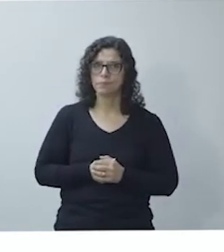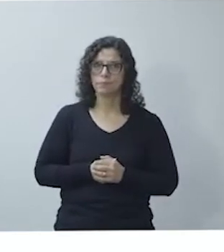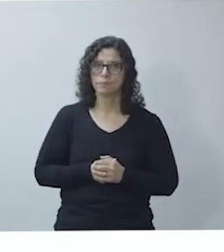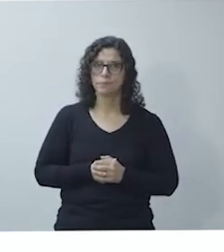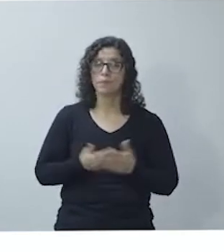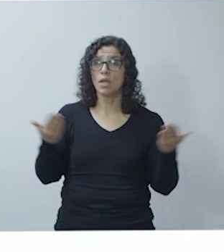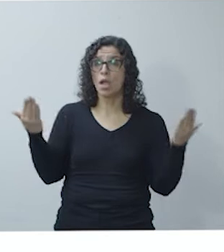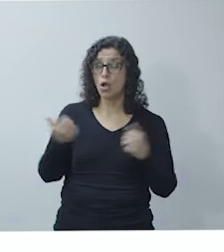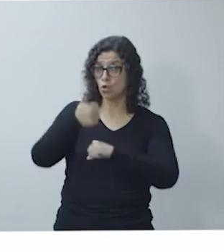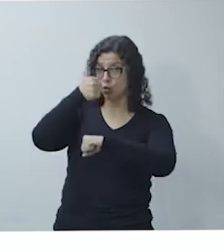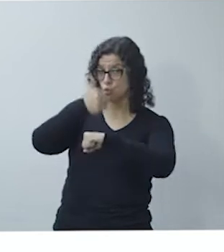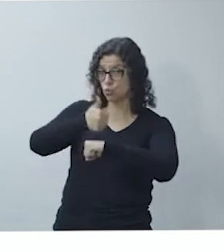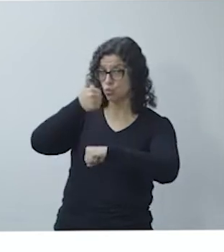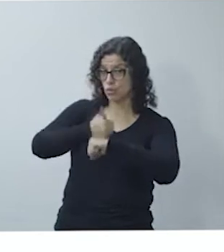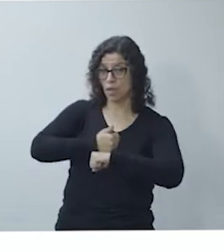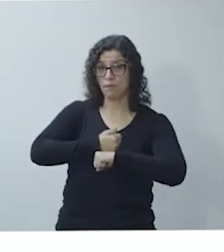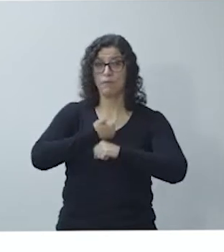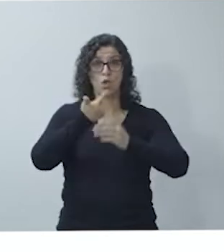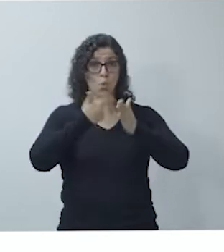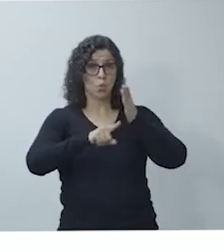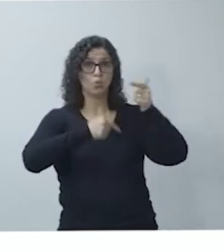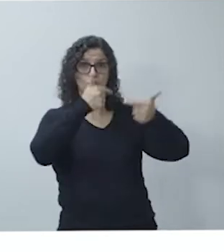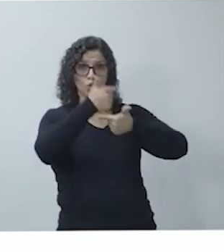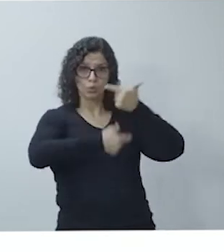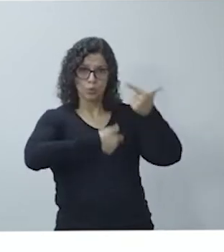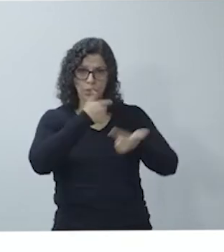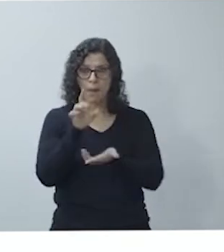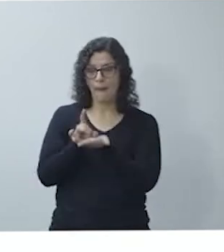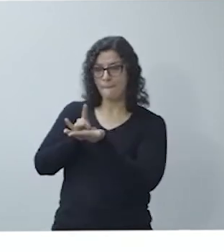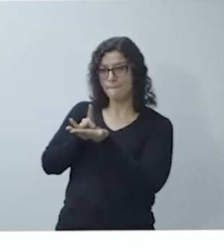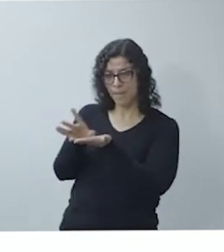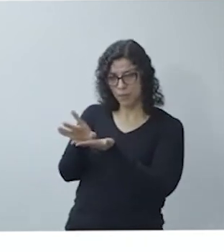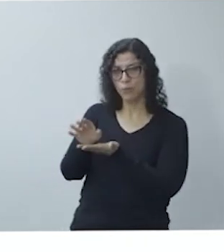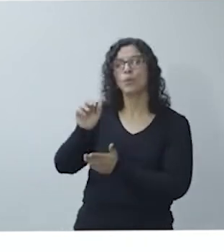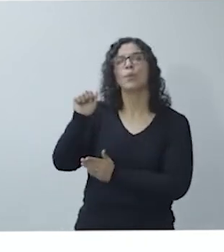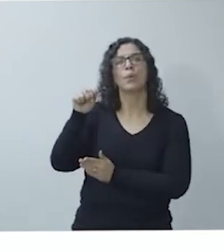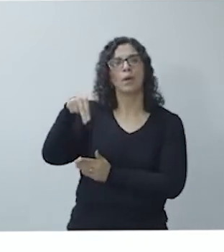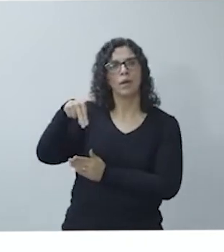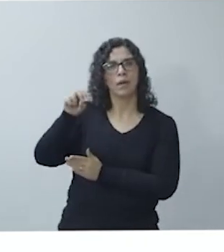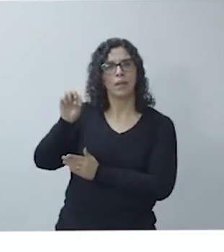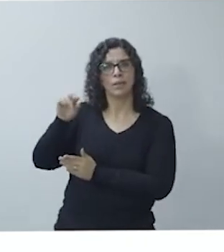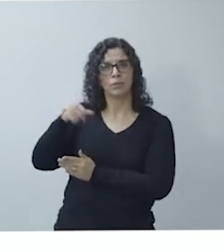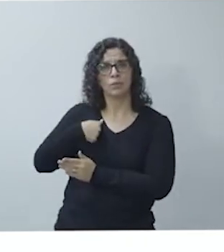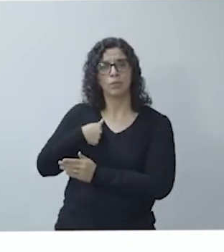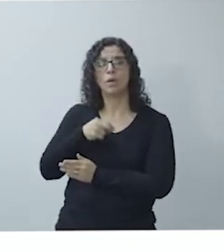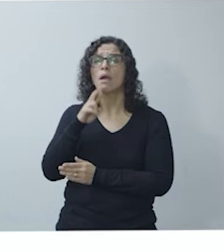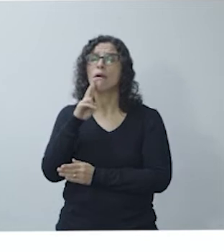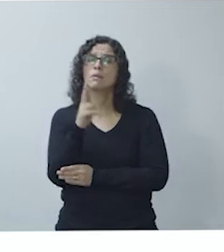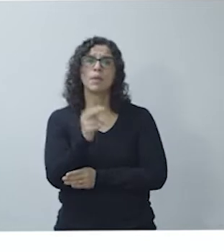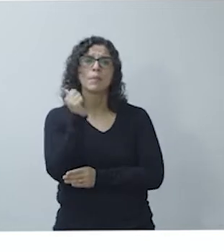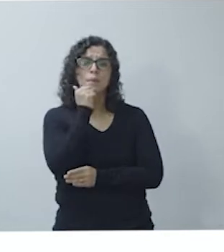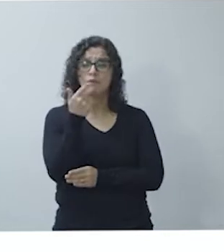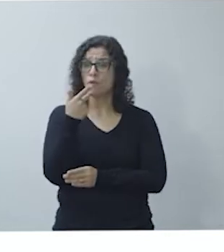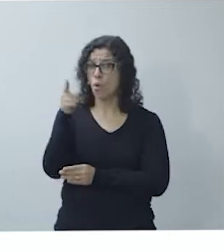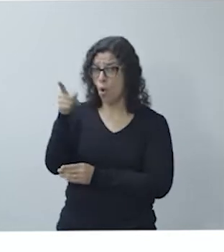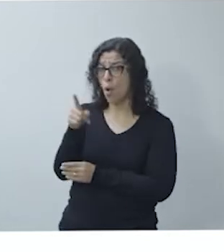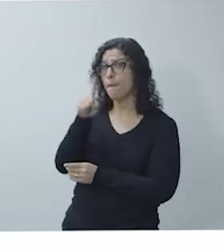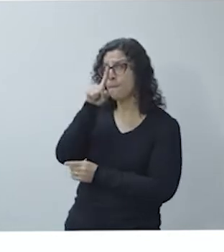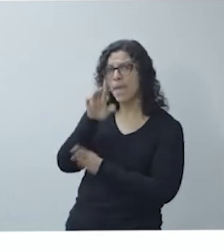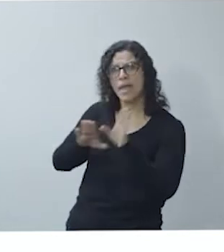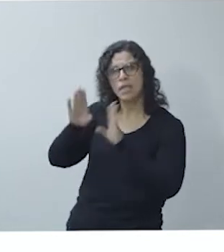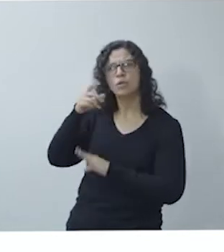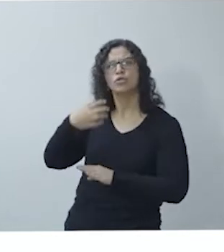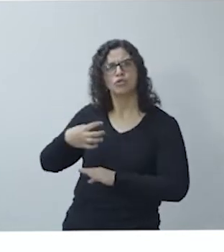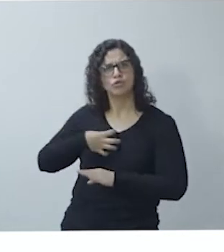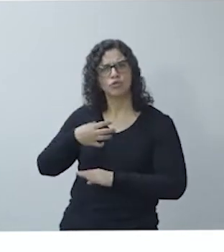O patrão do último estabelecimento que saíra, o rapaz respondeu à mãe de Antenor. A perigosa mania de